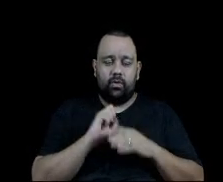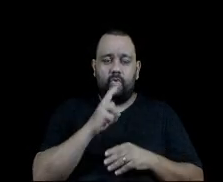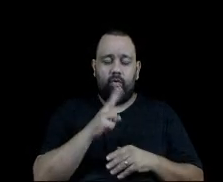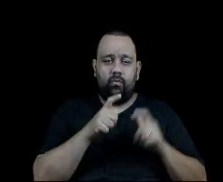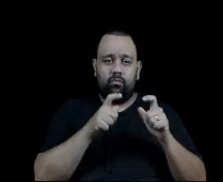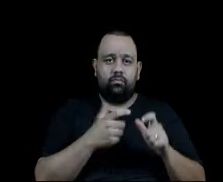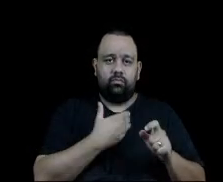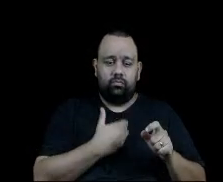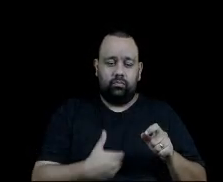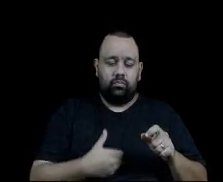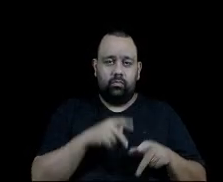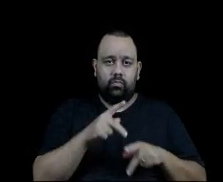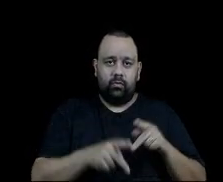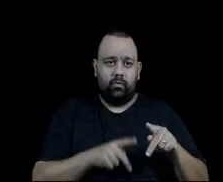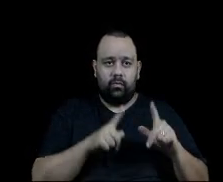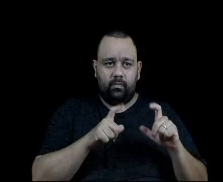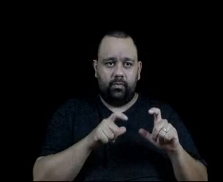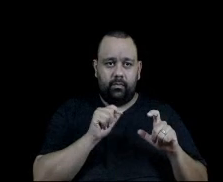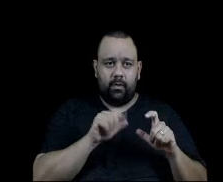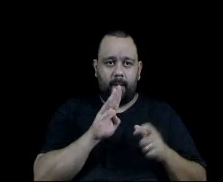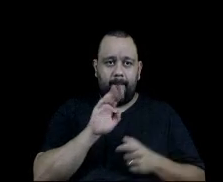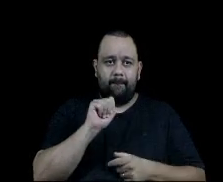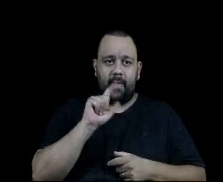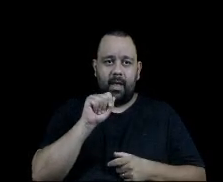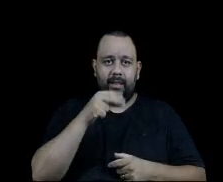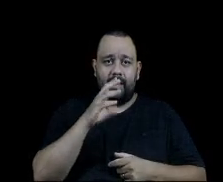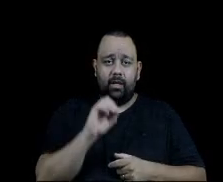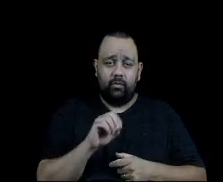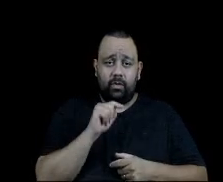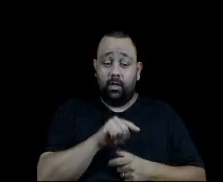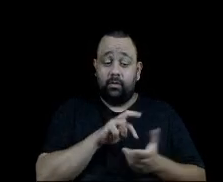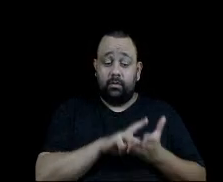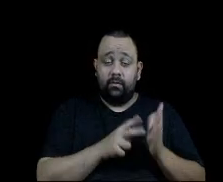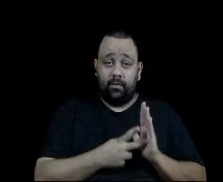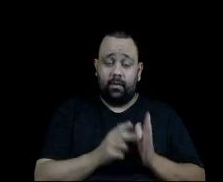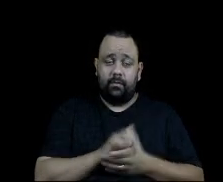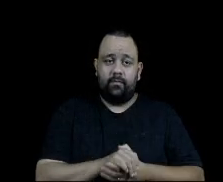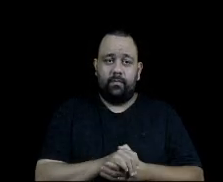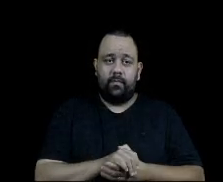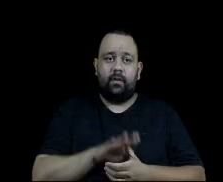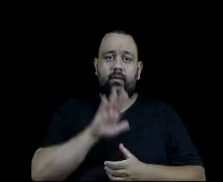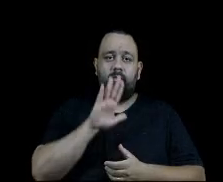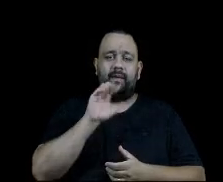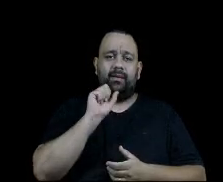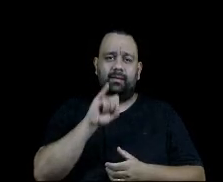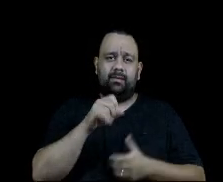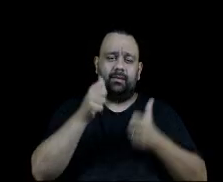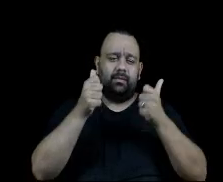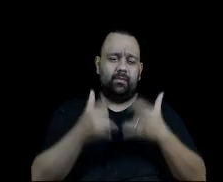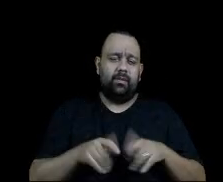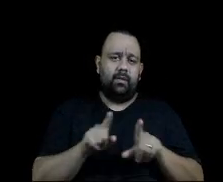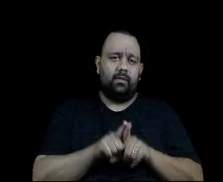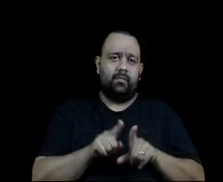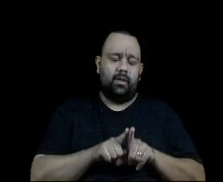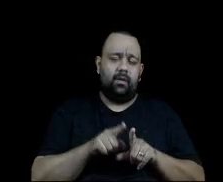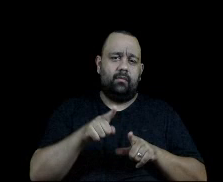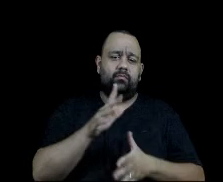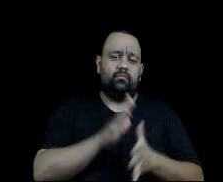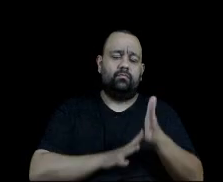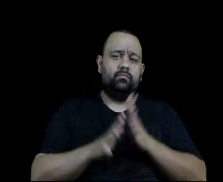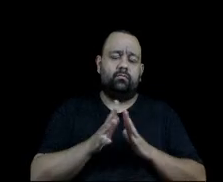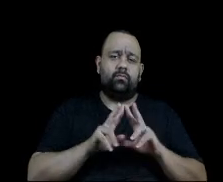uma empresa ou de uma repartição pública, né? É uma fotografia, o balanço significa isso daí. Agora, quando